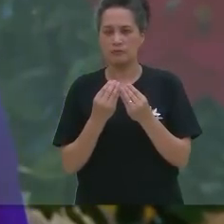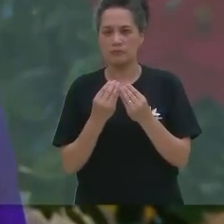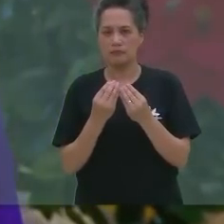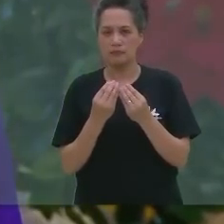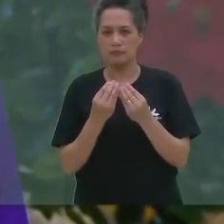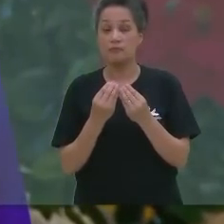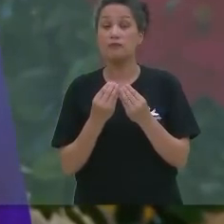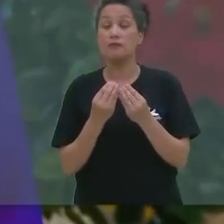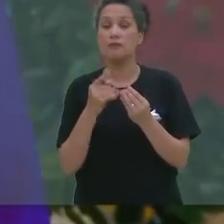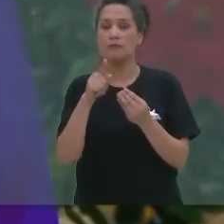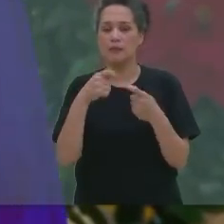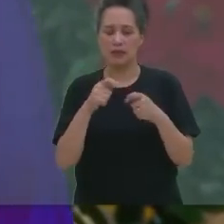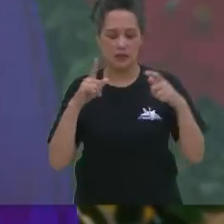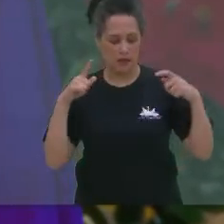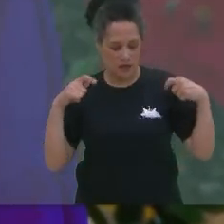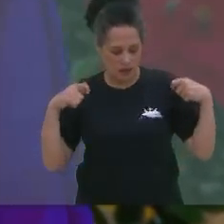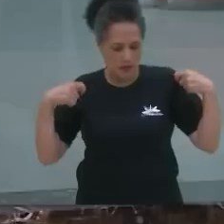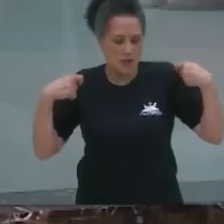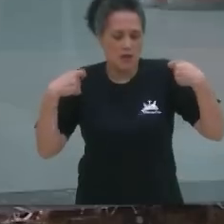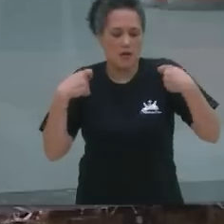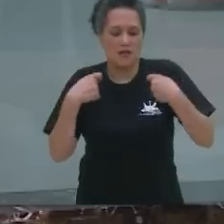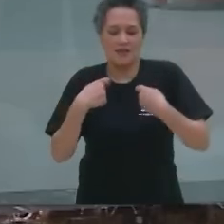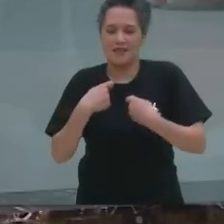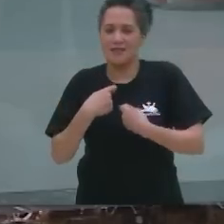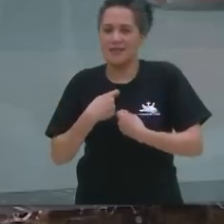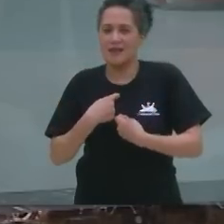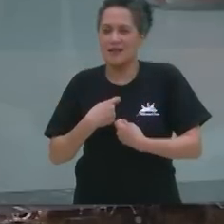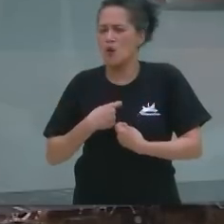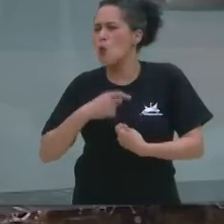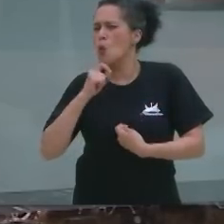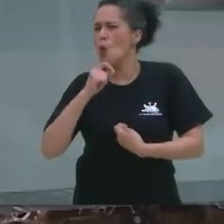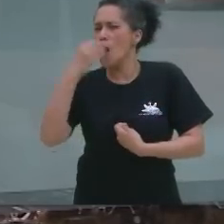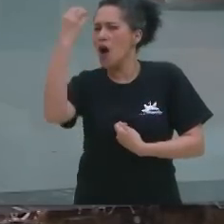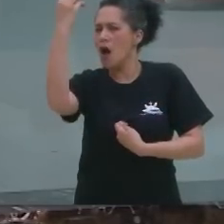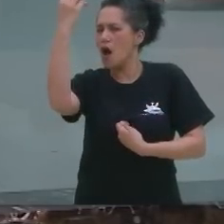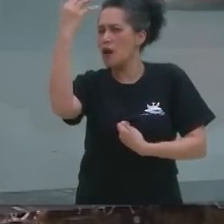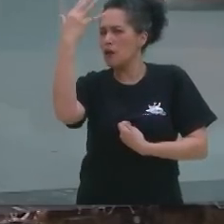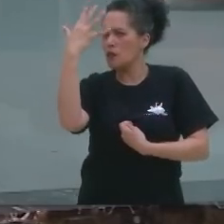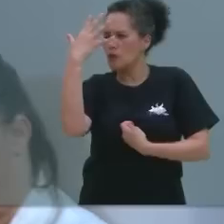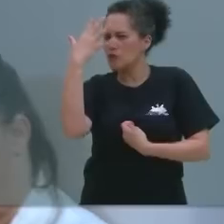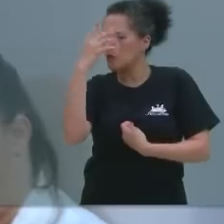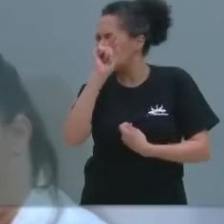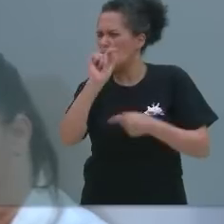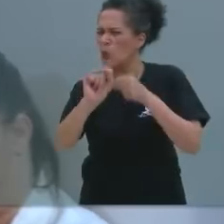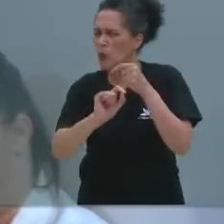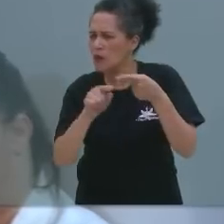Revistam-se das armas da luz. Quais são as armas da luz?